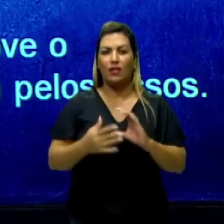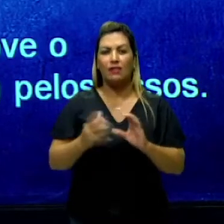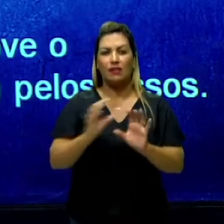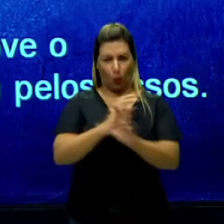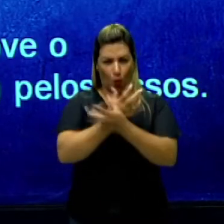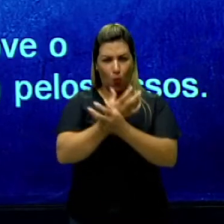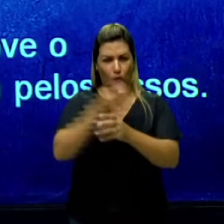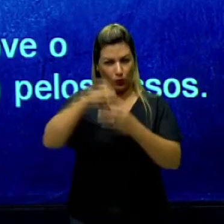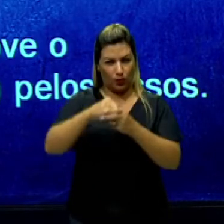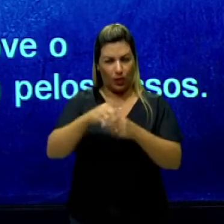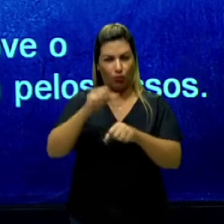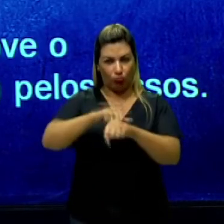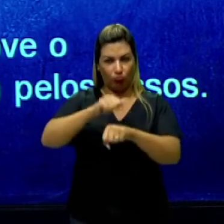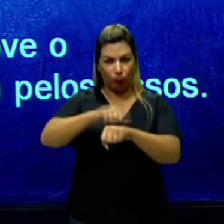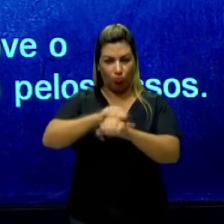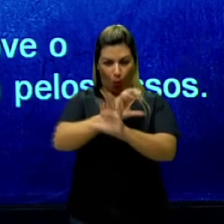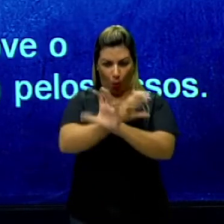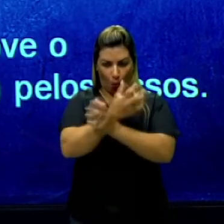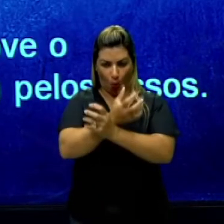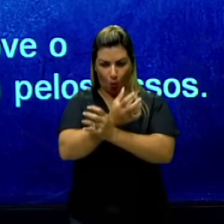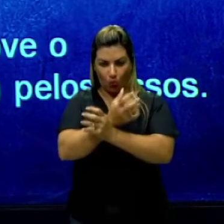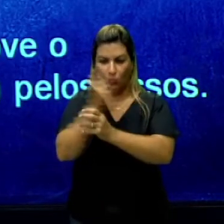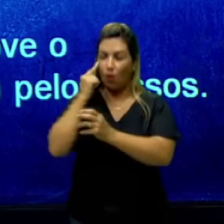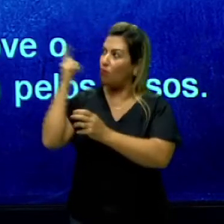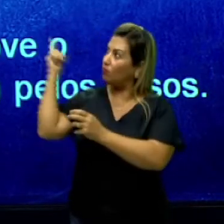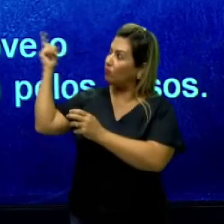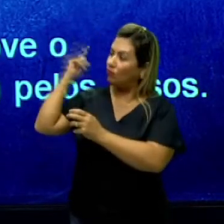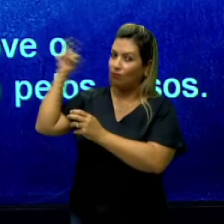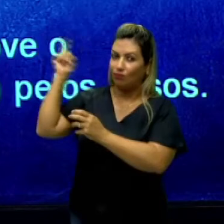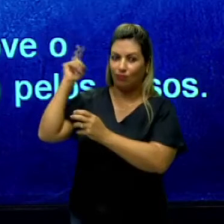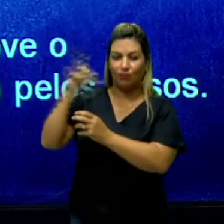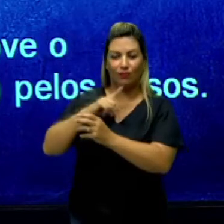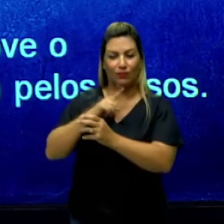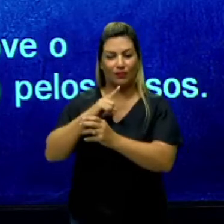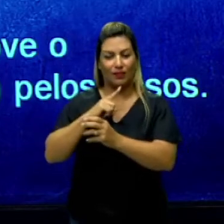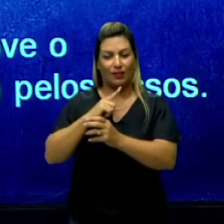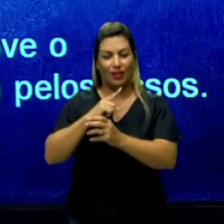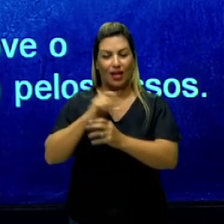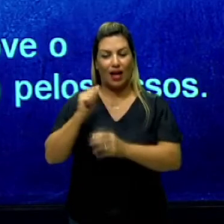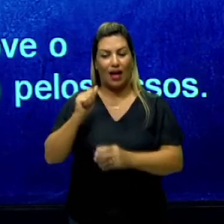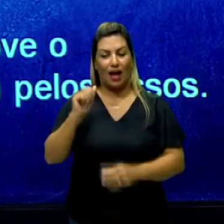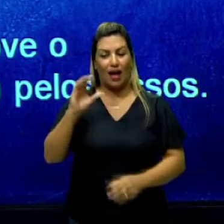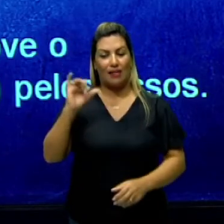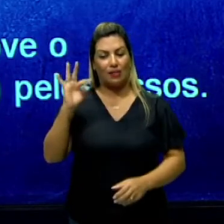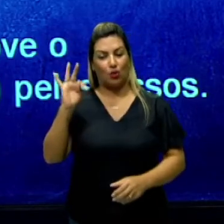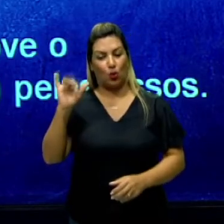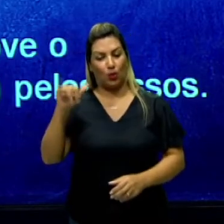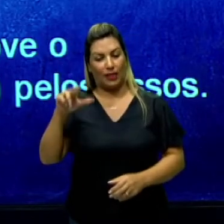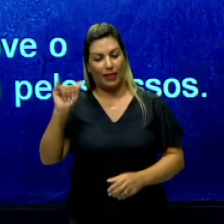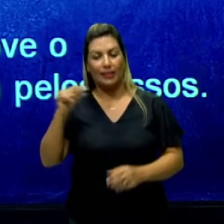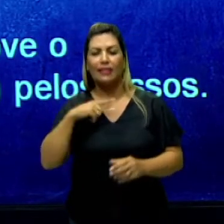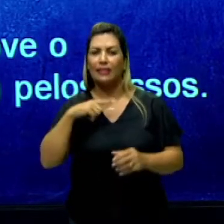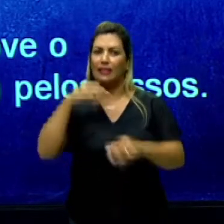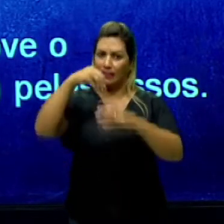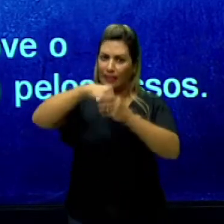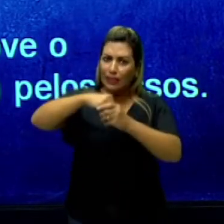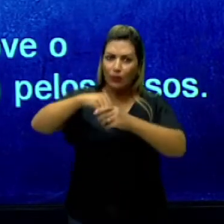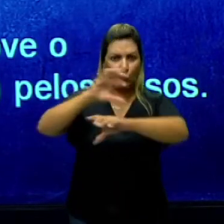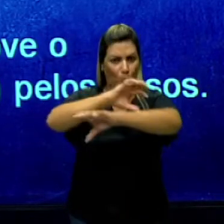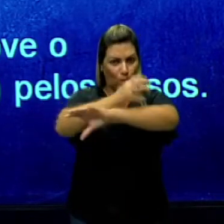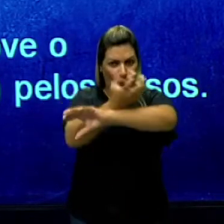no meio da imagem, nós temos o osso, ao lado direito dela nós temos a calcitonina fazendo a atuação no